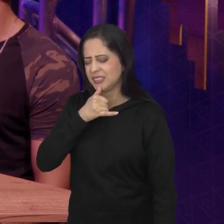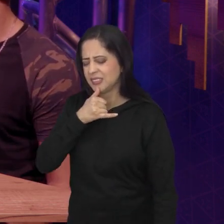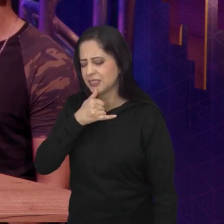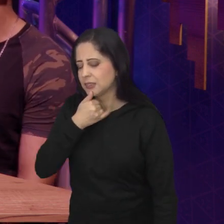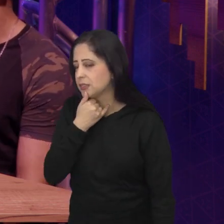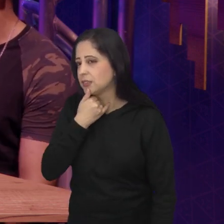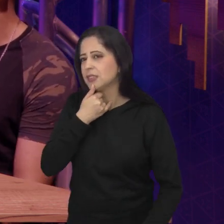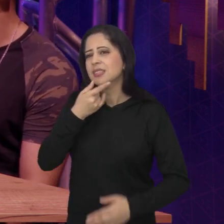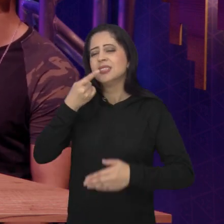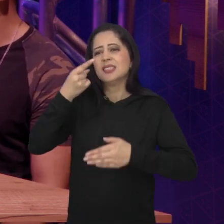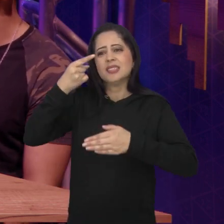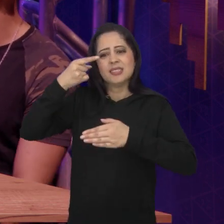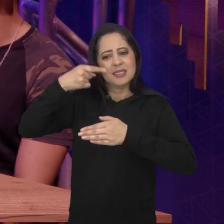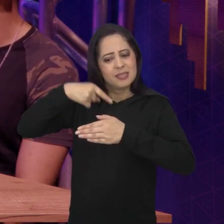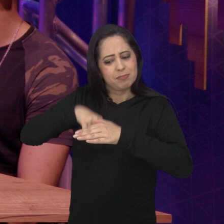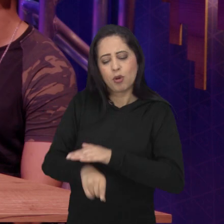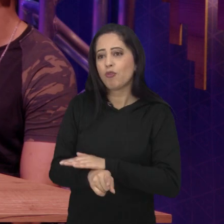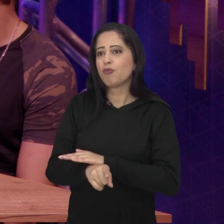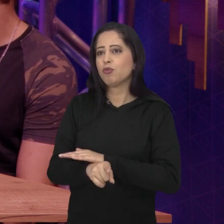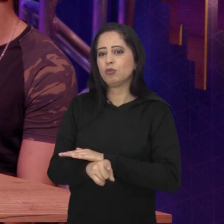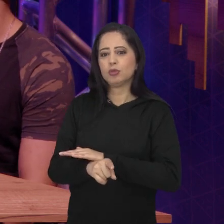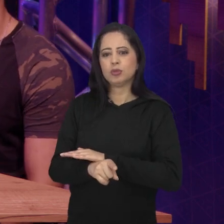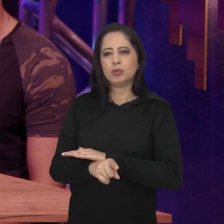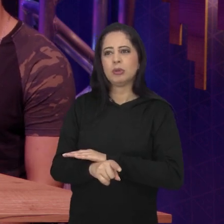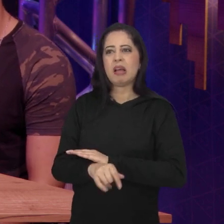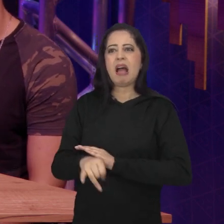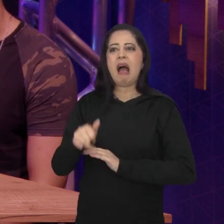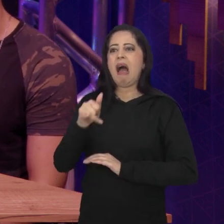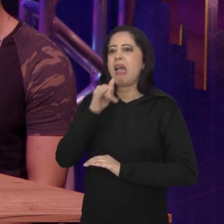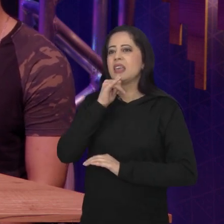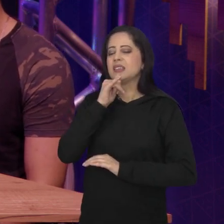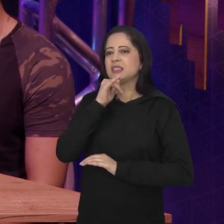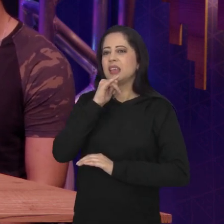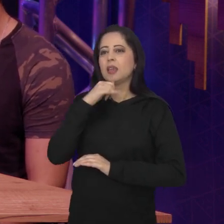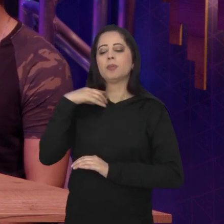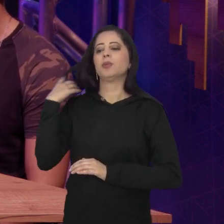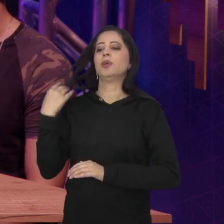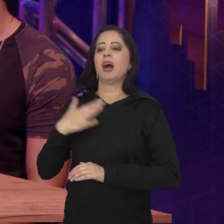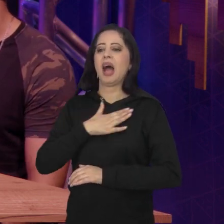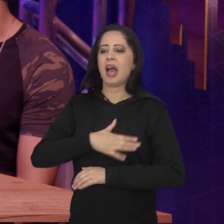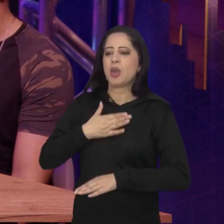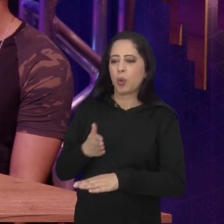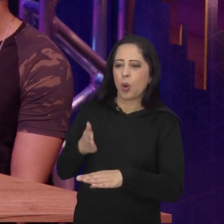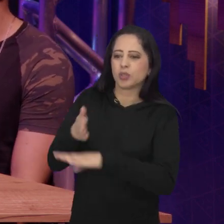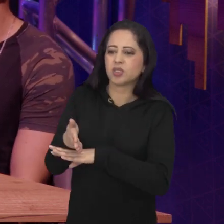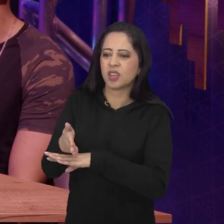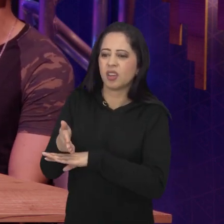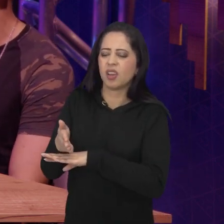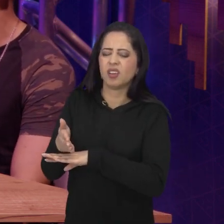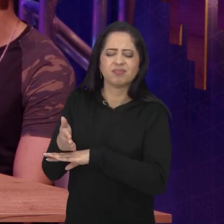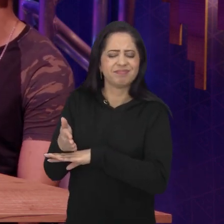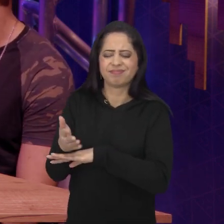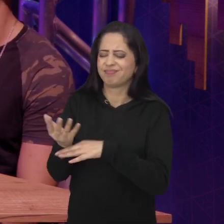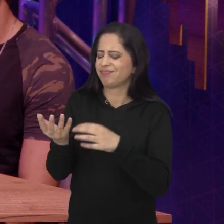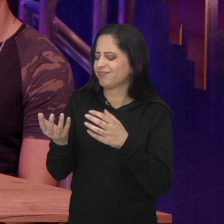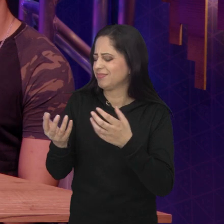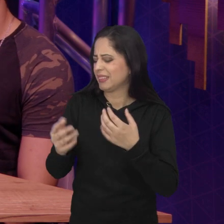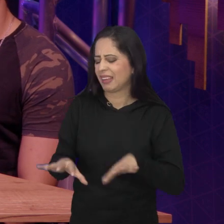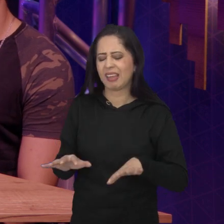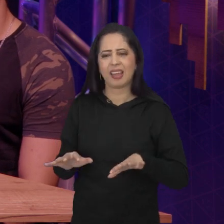ele rouba você de você mesmo. Então, aquilo que você gostava de fazer, você não tem mais ânimo mais para